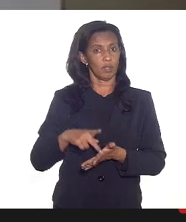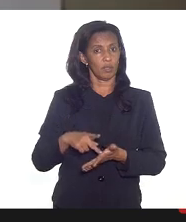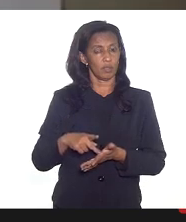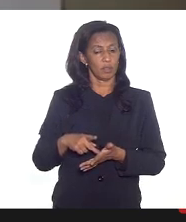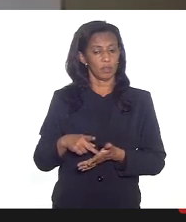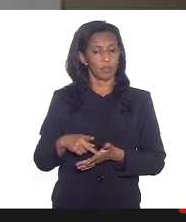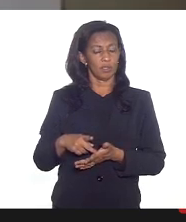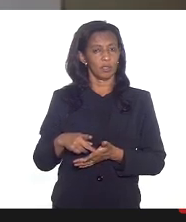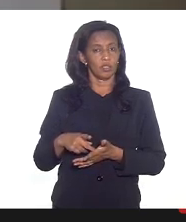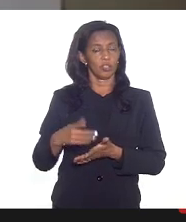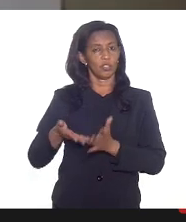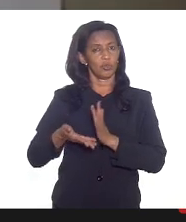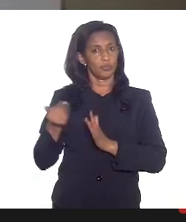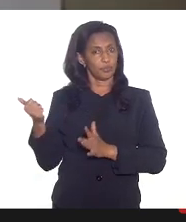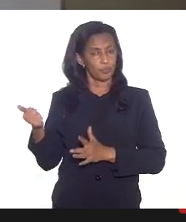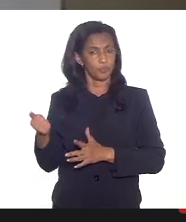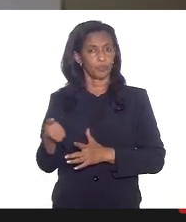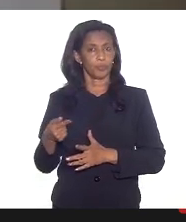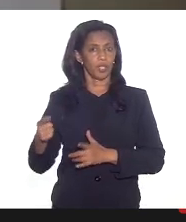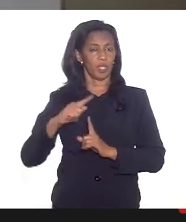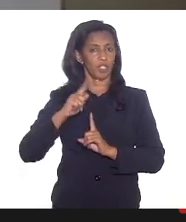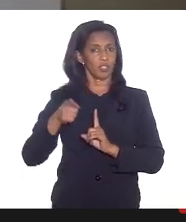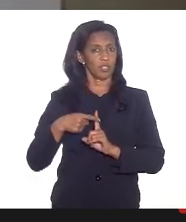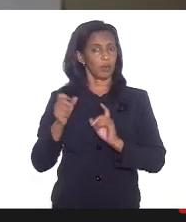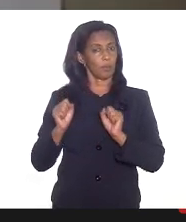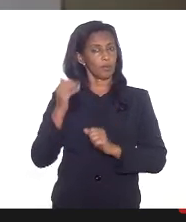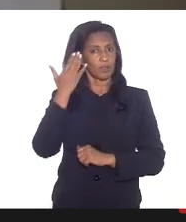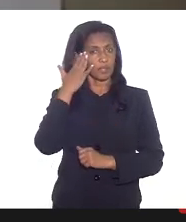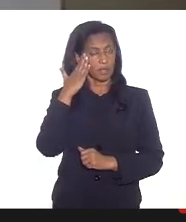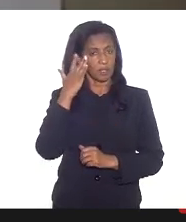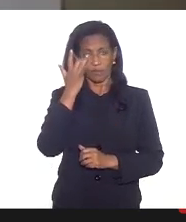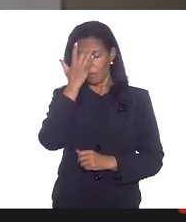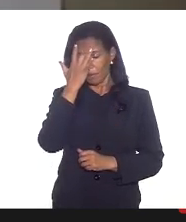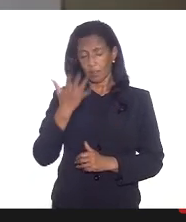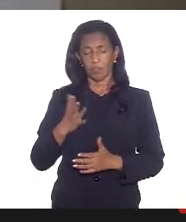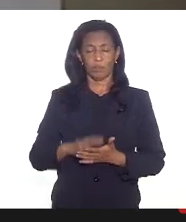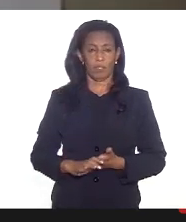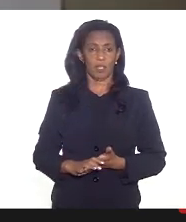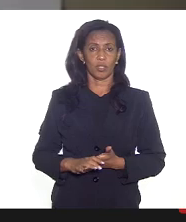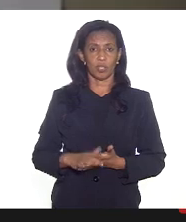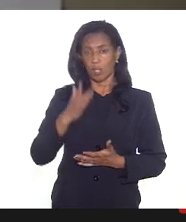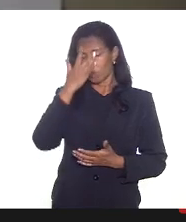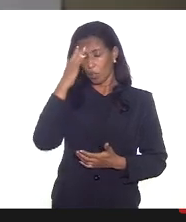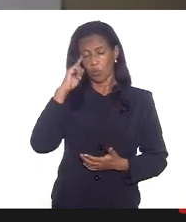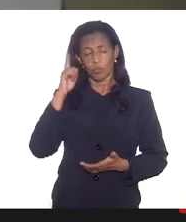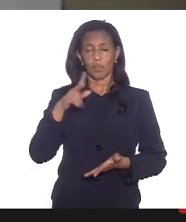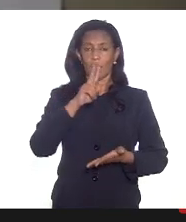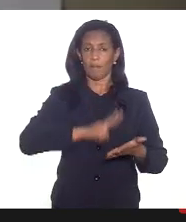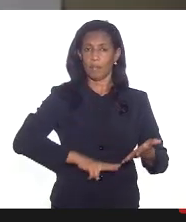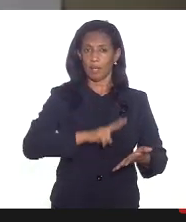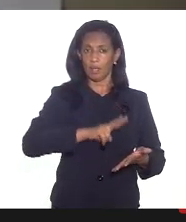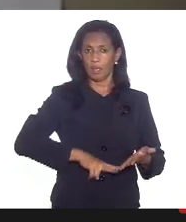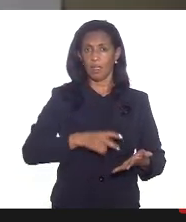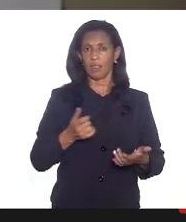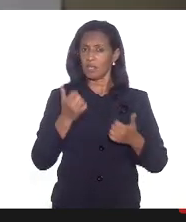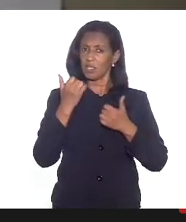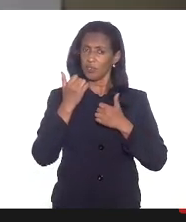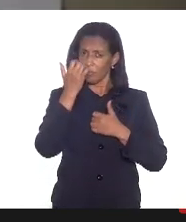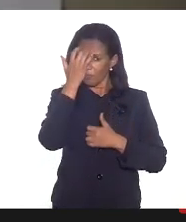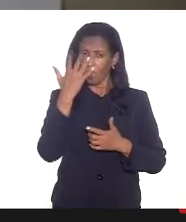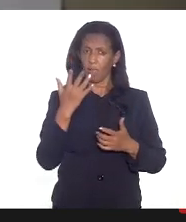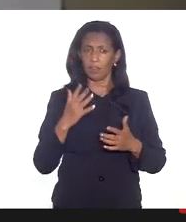diz desburocratizar e a gestante possa entender facilmente aquelas que não conseguem ler aqui que seja facilitado